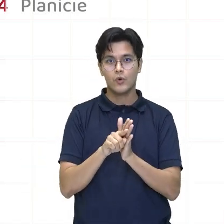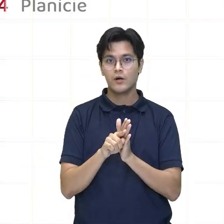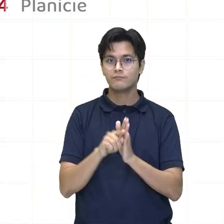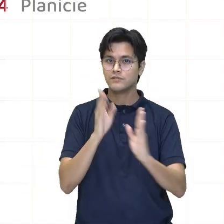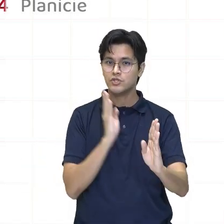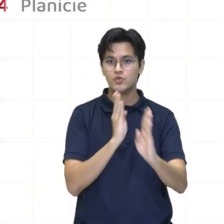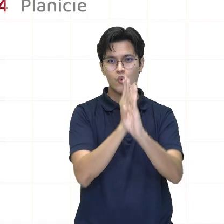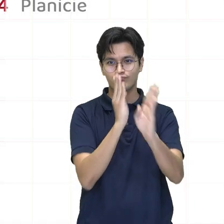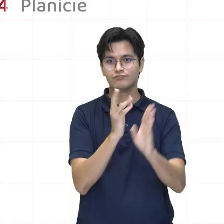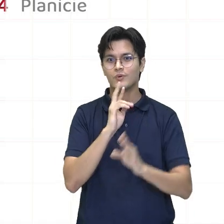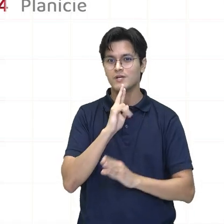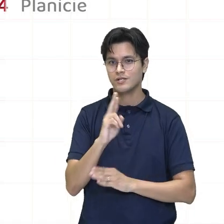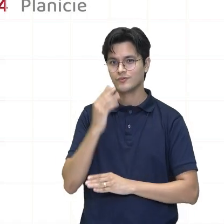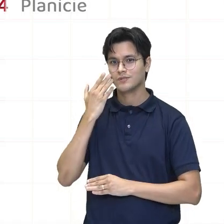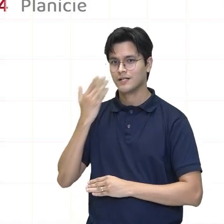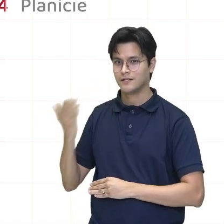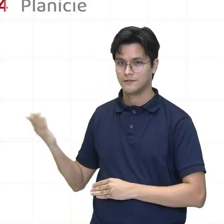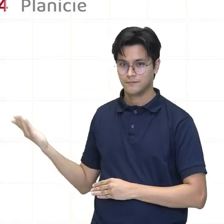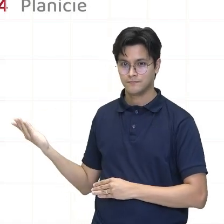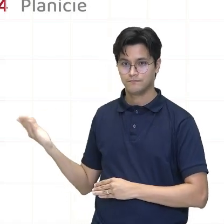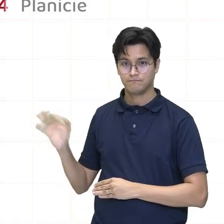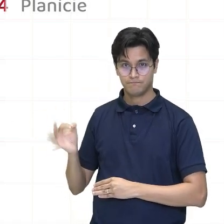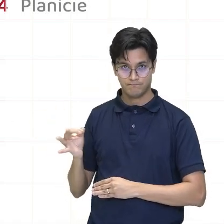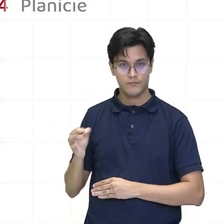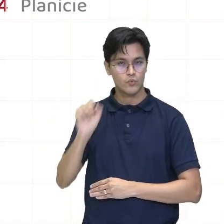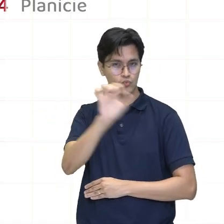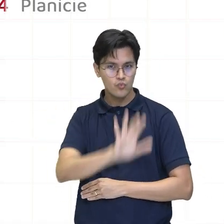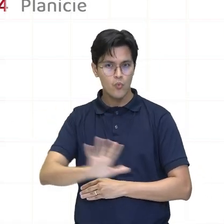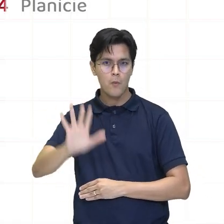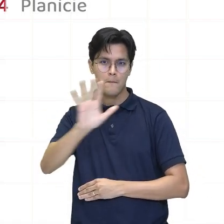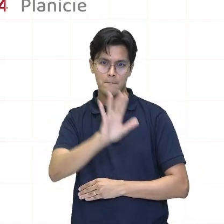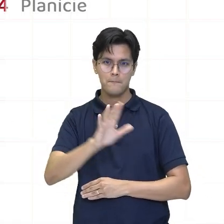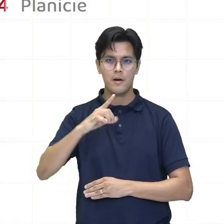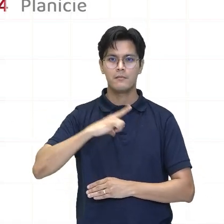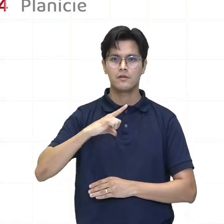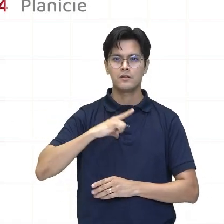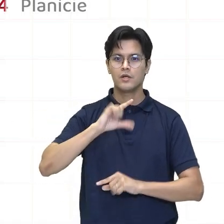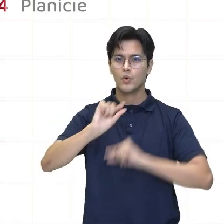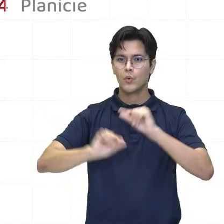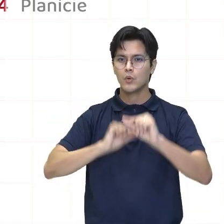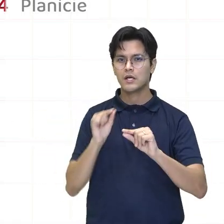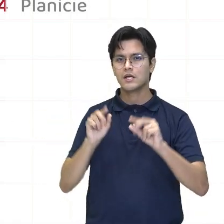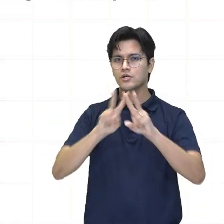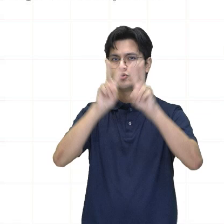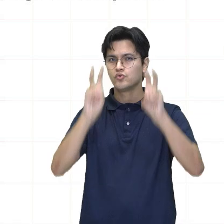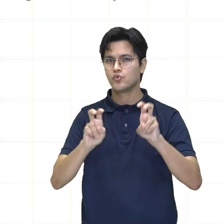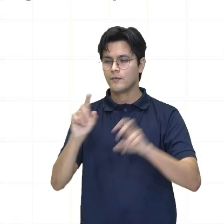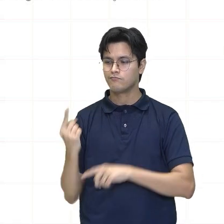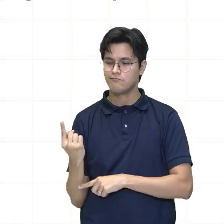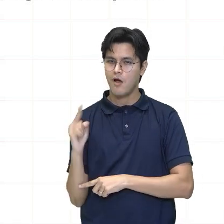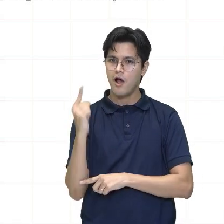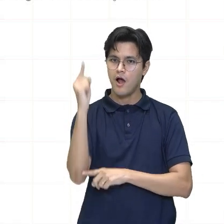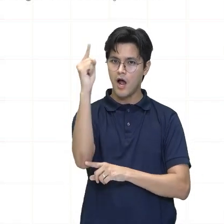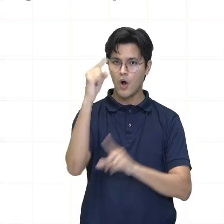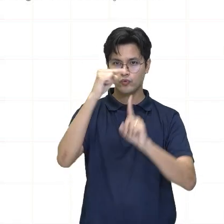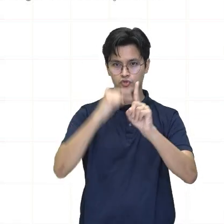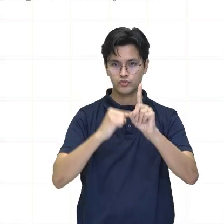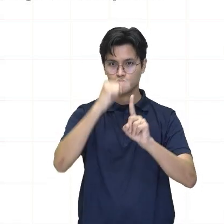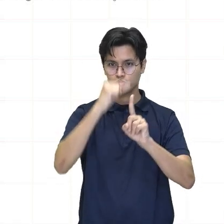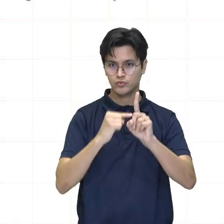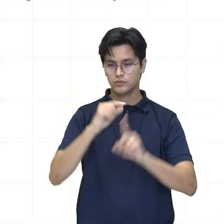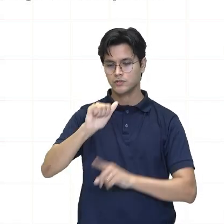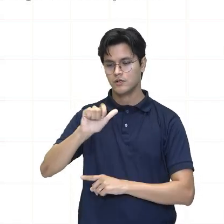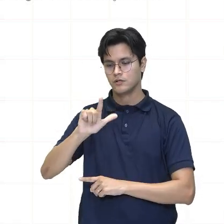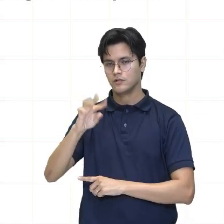Então, algumas das características. Nesse mapinha, olha, a gente tem a questão aí da altitude, né, que a gente verificou anteriormente,